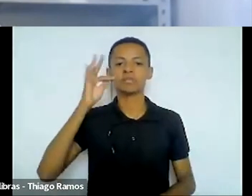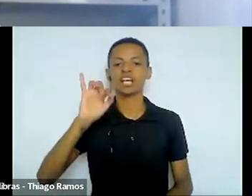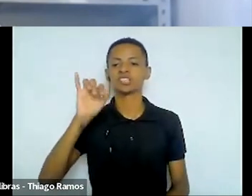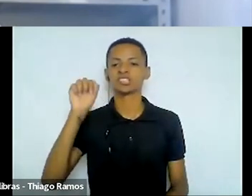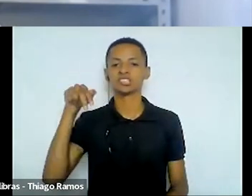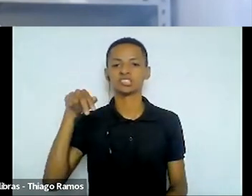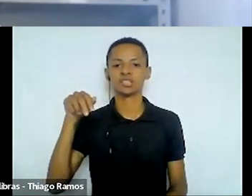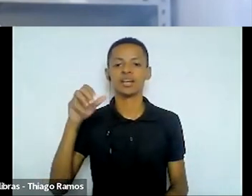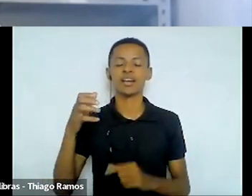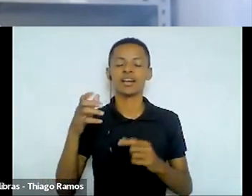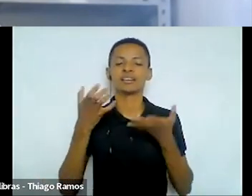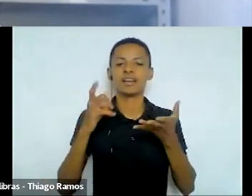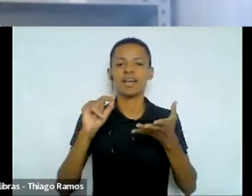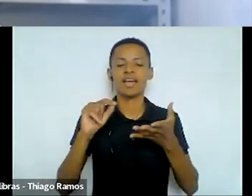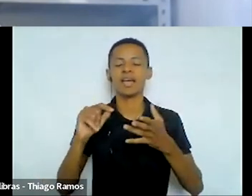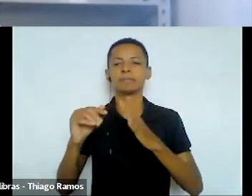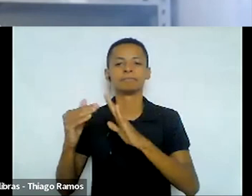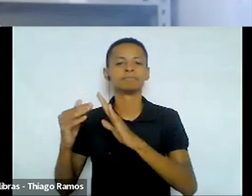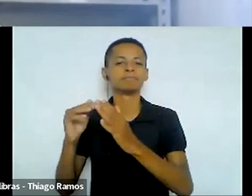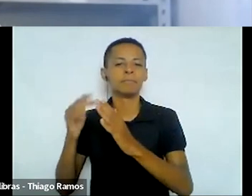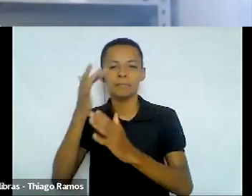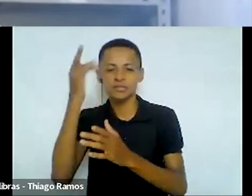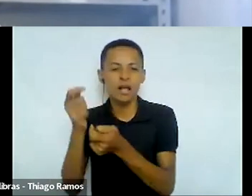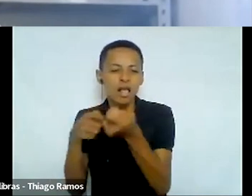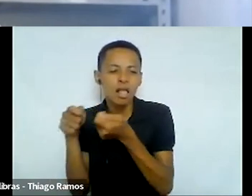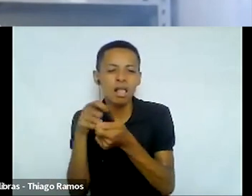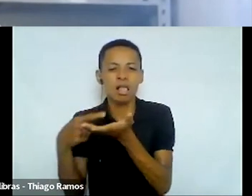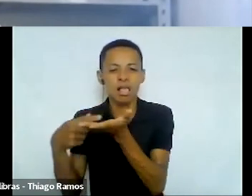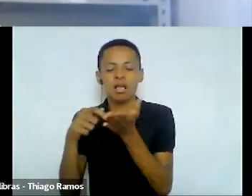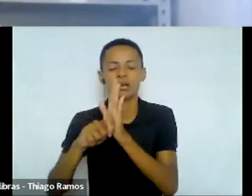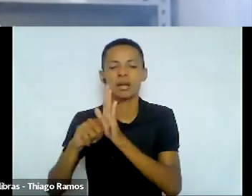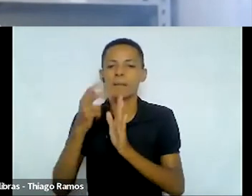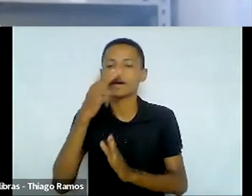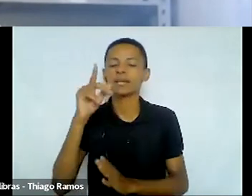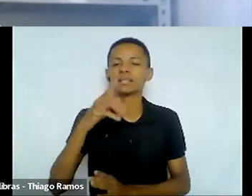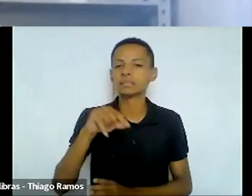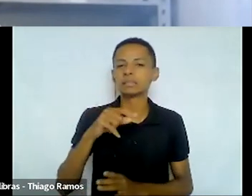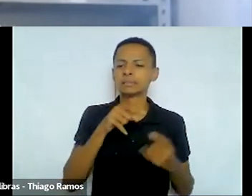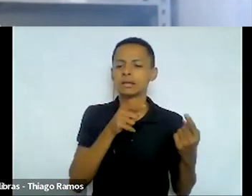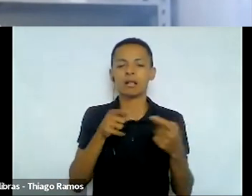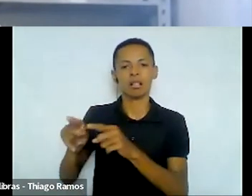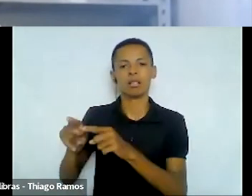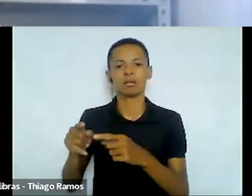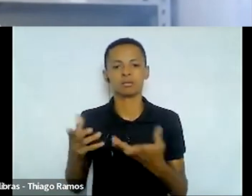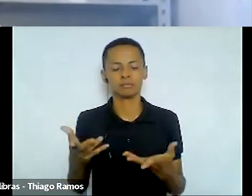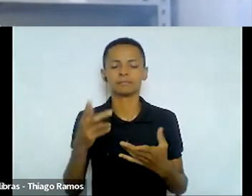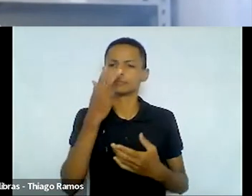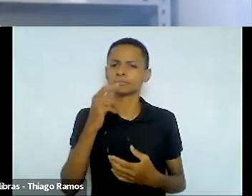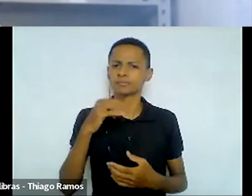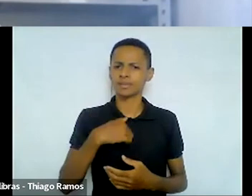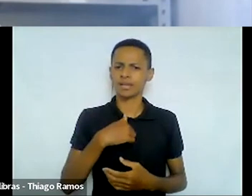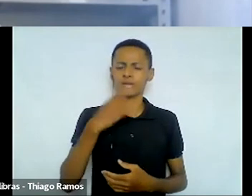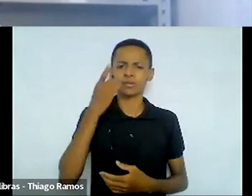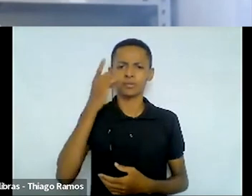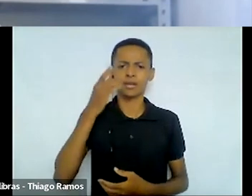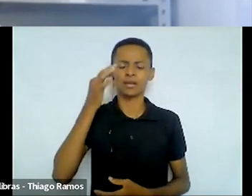para traficantes, né? Veja, esse jornal decidiu radicalizar contra um deputado democrático que estava propondo uma nova